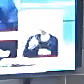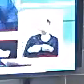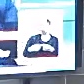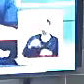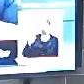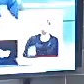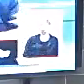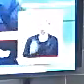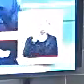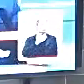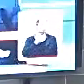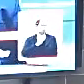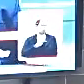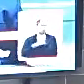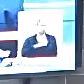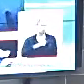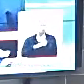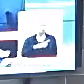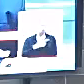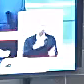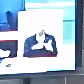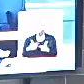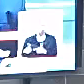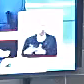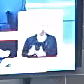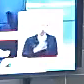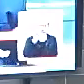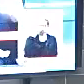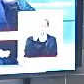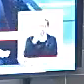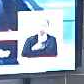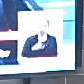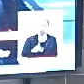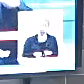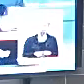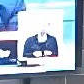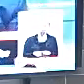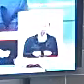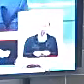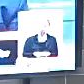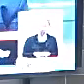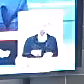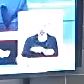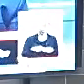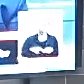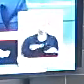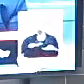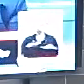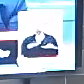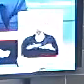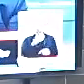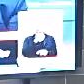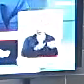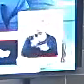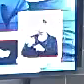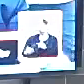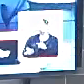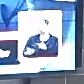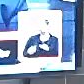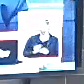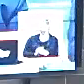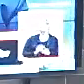temos situações graves aí de desrespeito à mobilidade das pessoas com deficiência e é uma luta